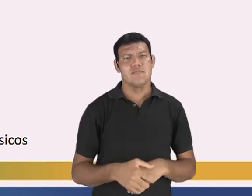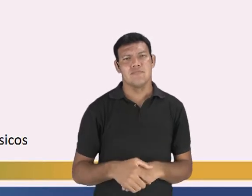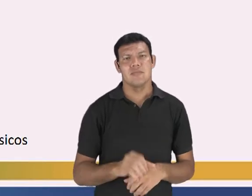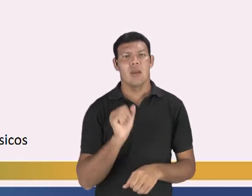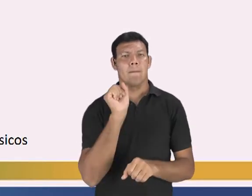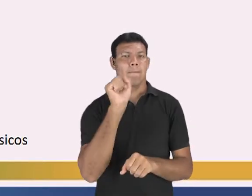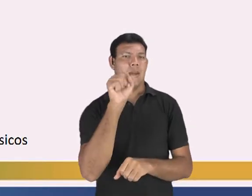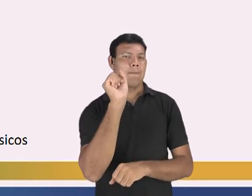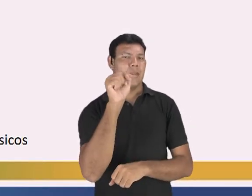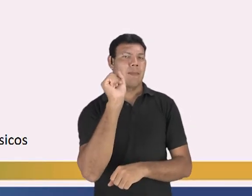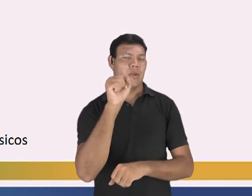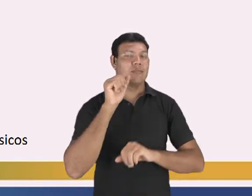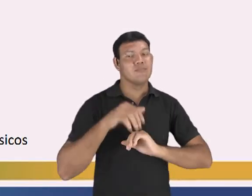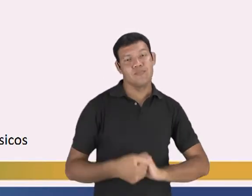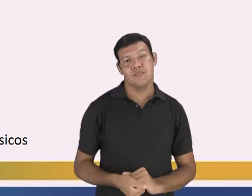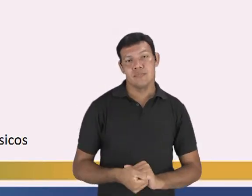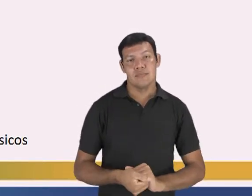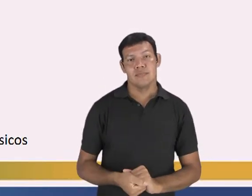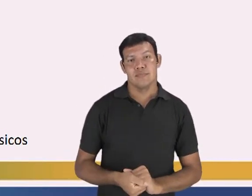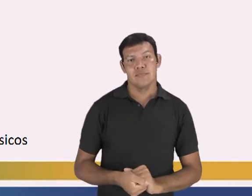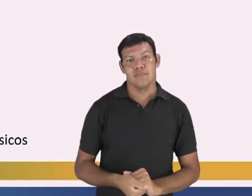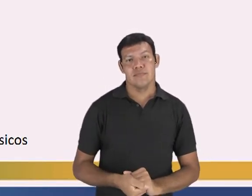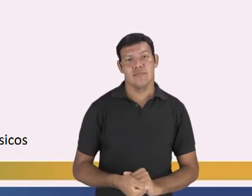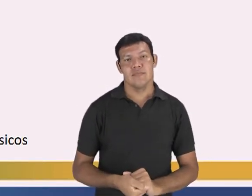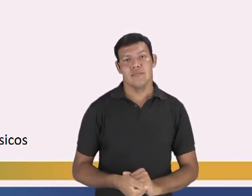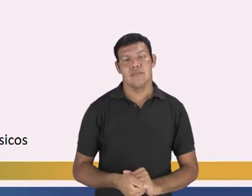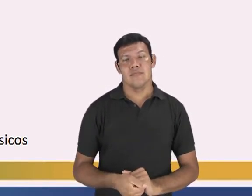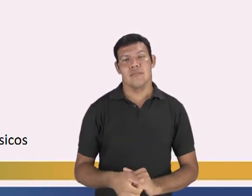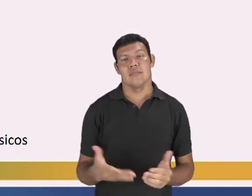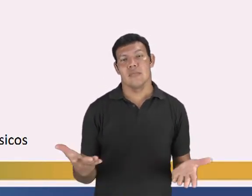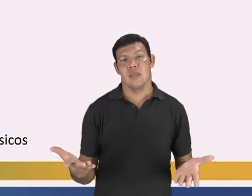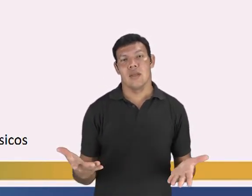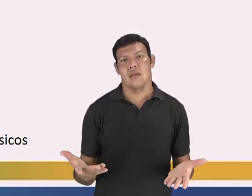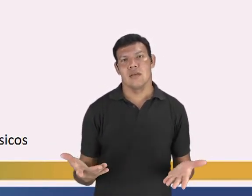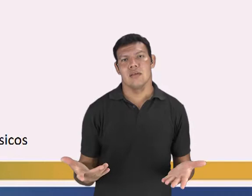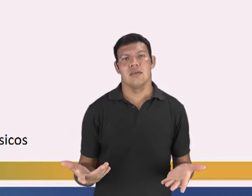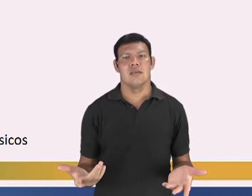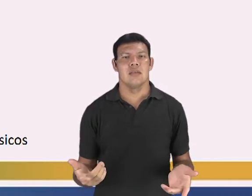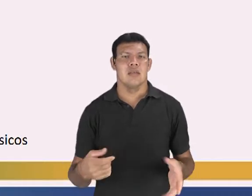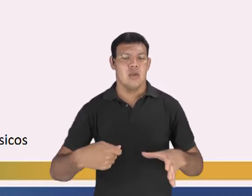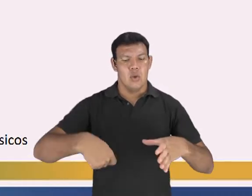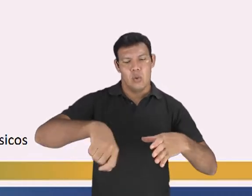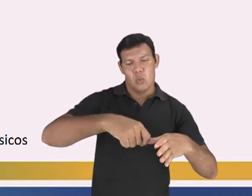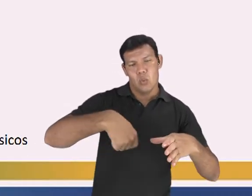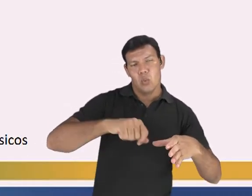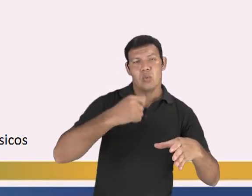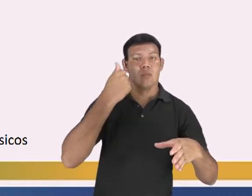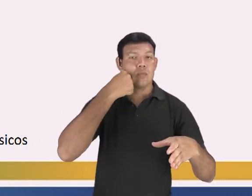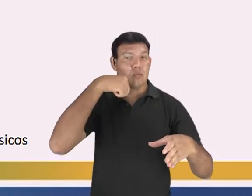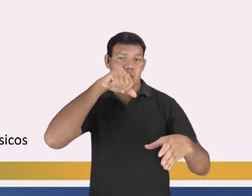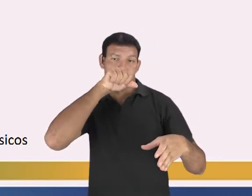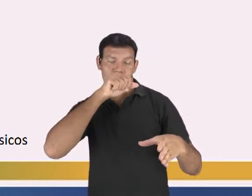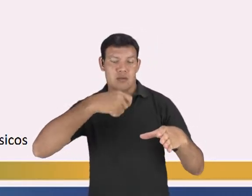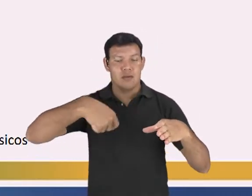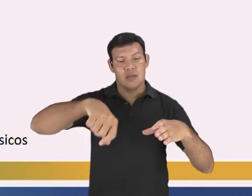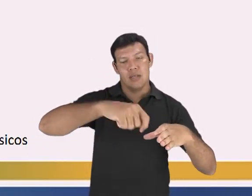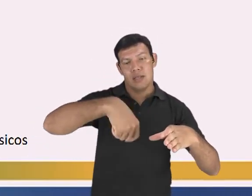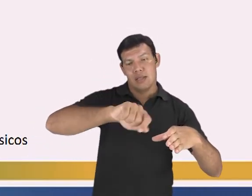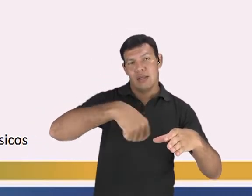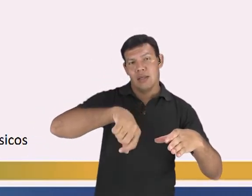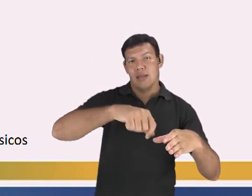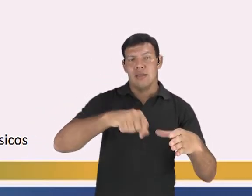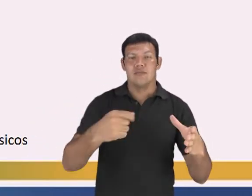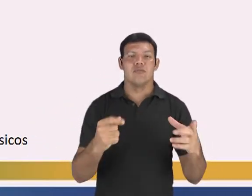alguém batendo a porta, o som de uma madeira, a minha mãe que está fazendo a comida lá na cozinha, então o som das